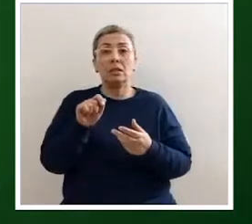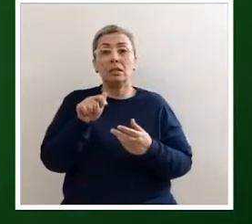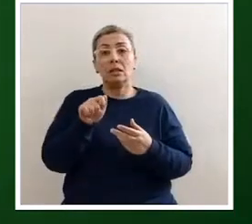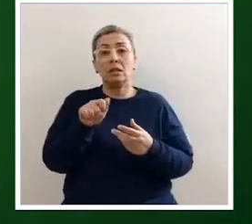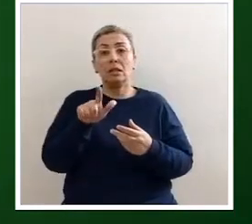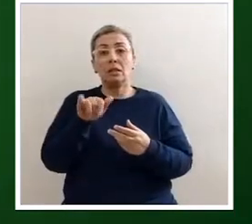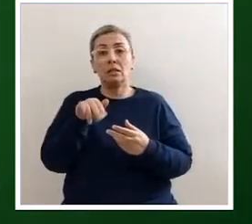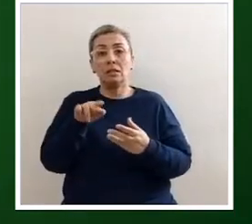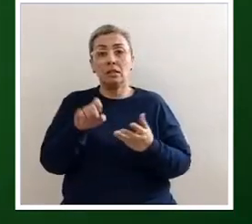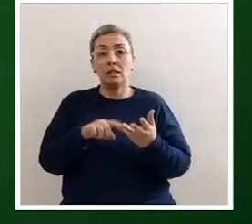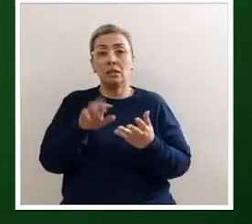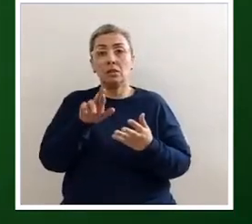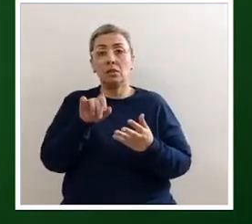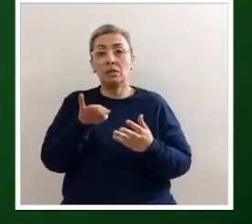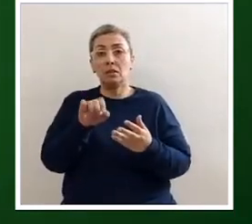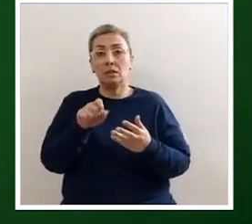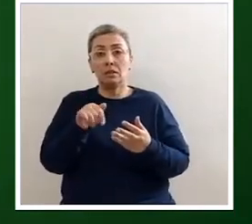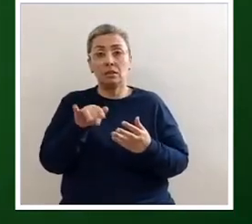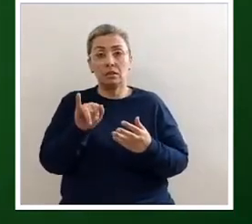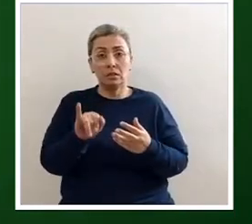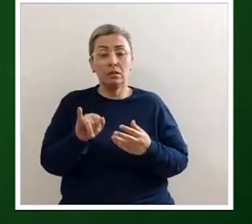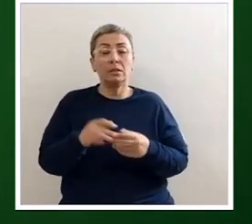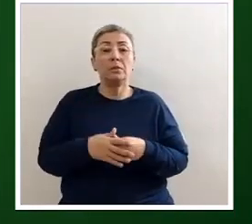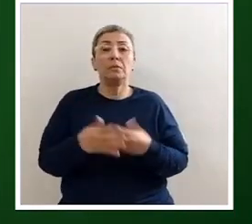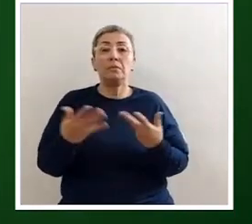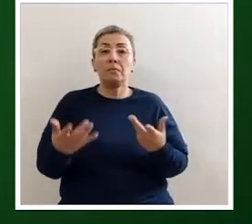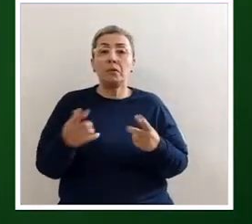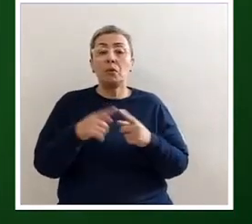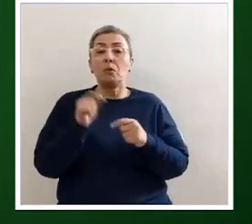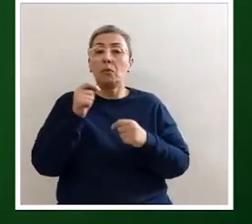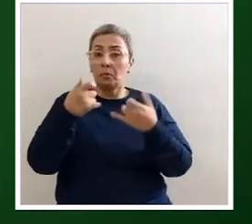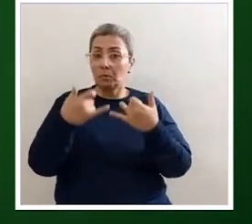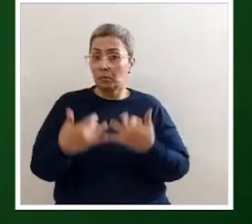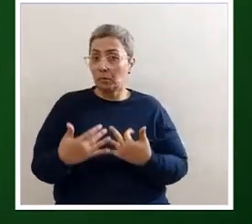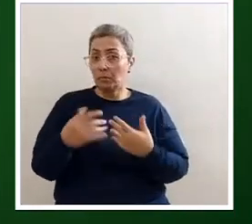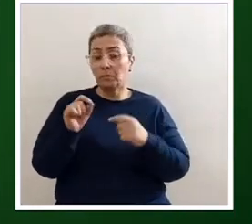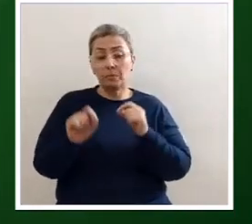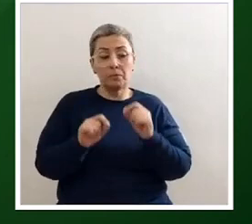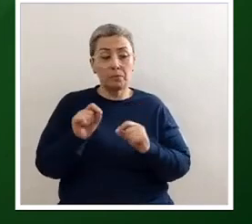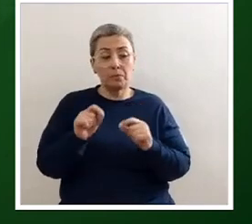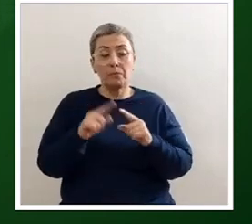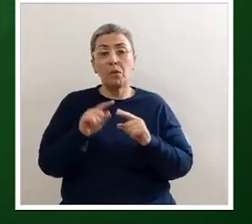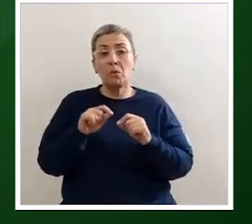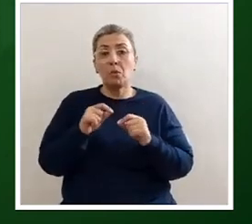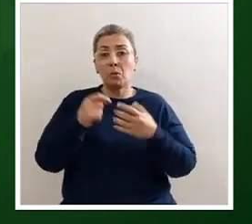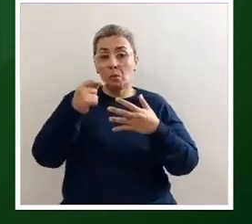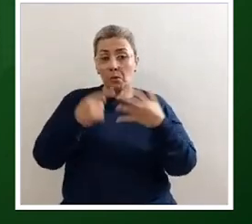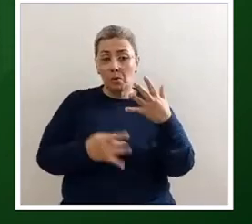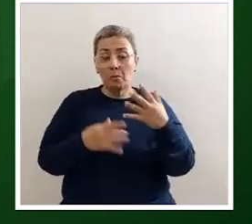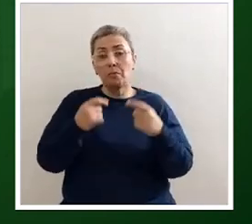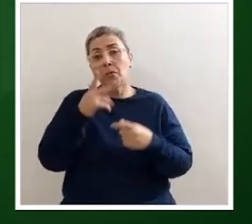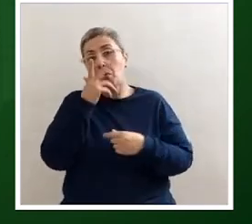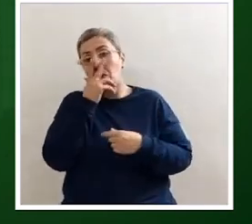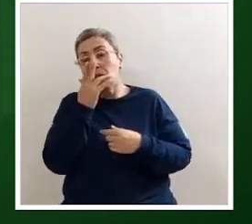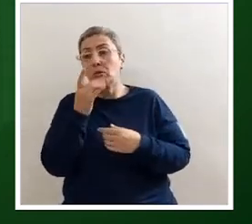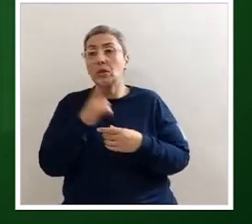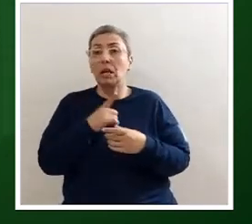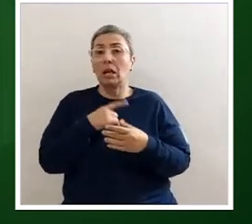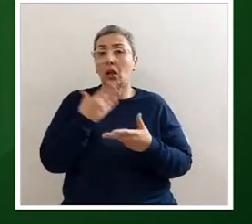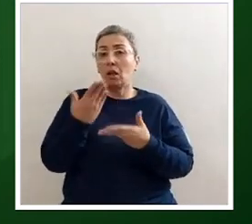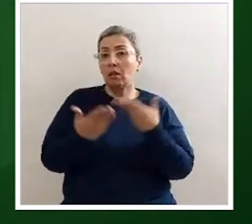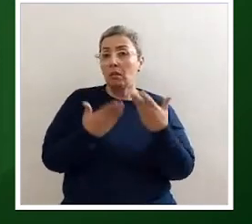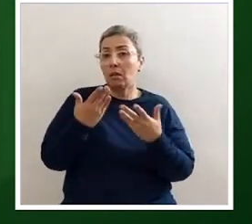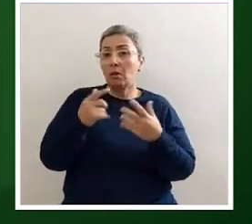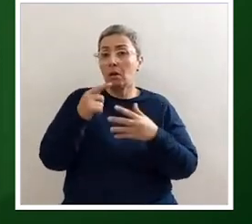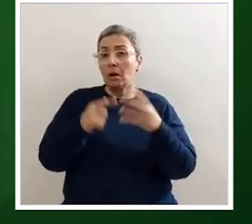Aline e a Rosiane vou fazer aqui um apanhado porque eu acho que acaba tratando